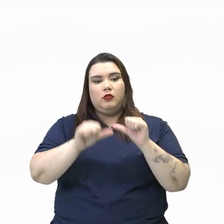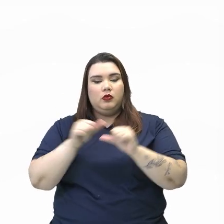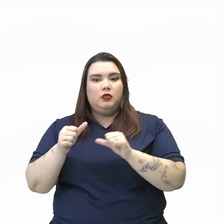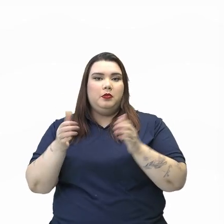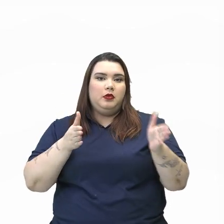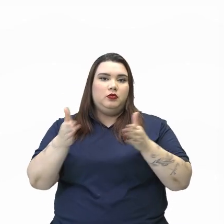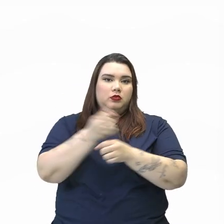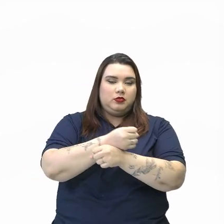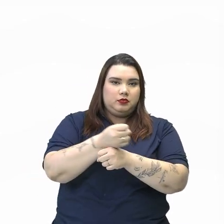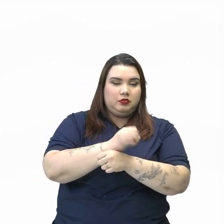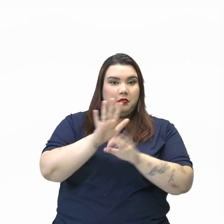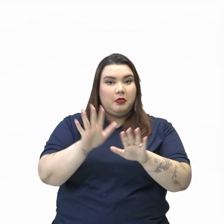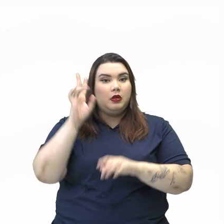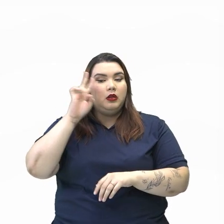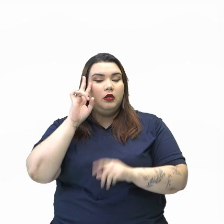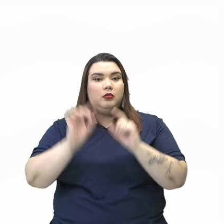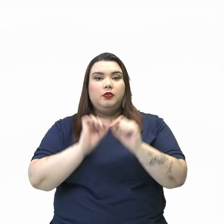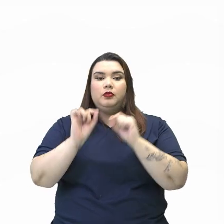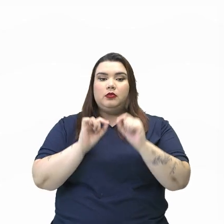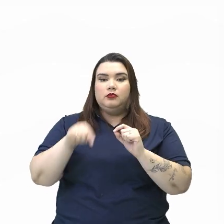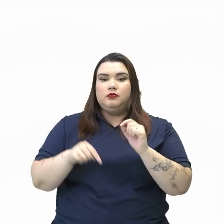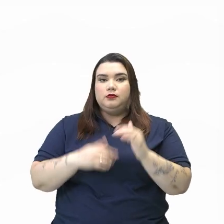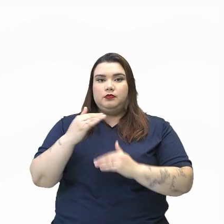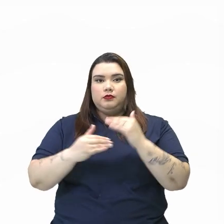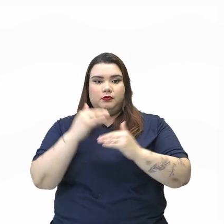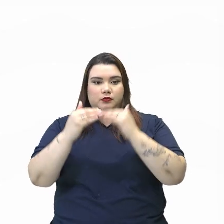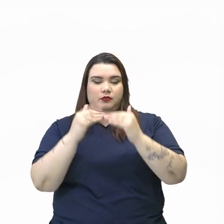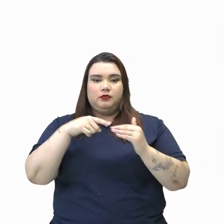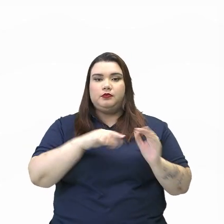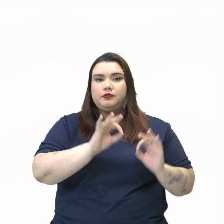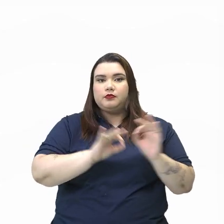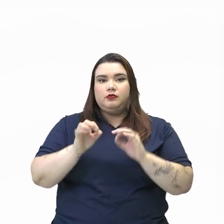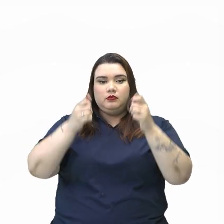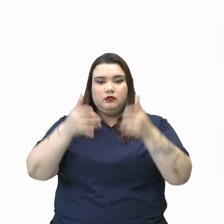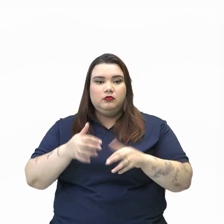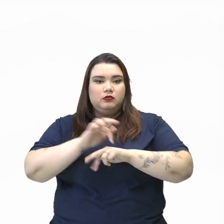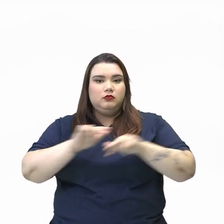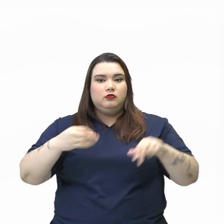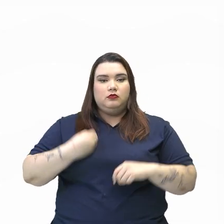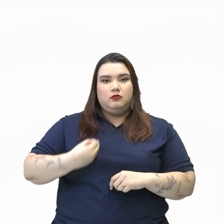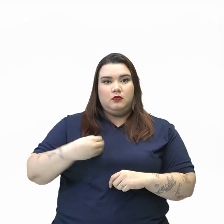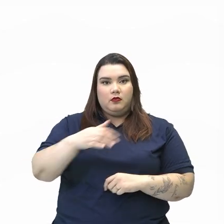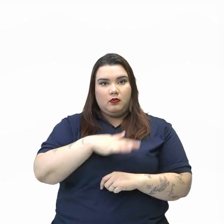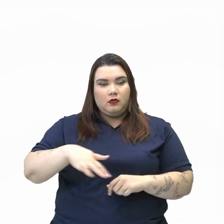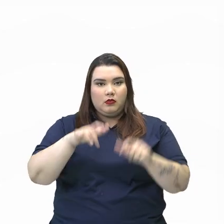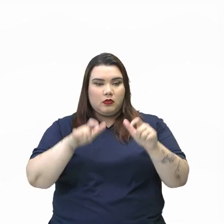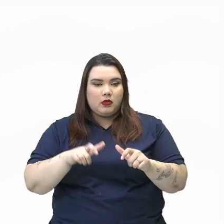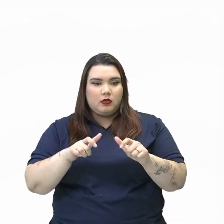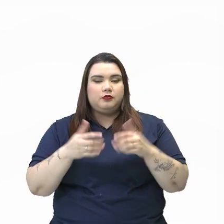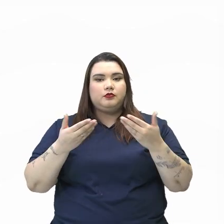do tempo. Lembrando que a evolução ela é um processo que explica a diversidade da vida na Terra,